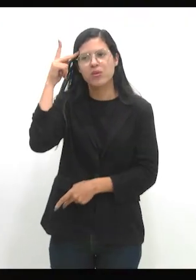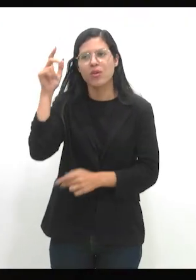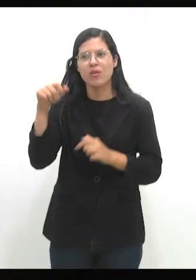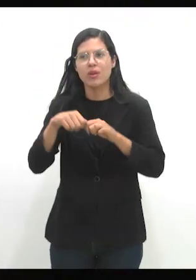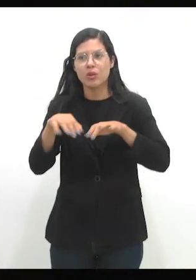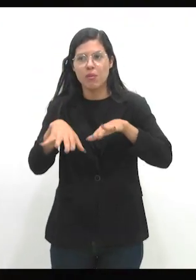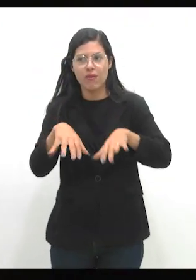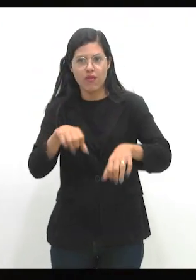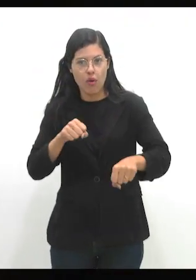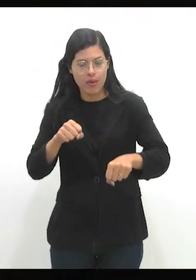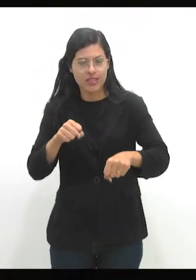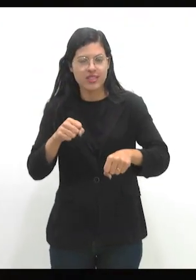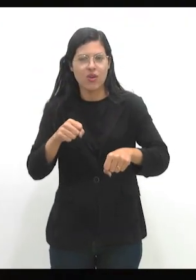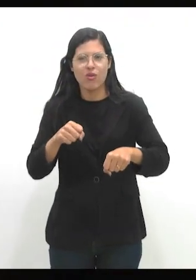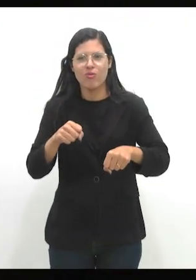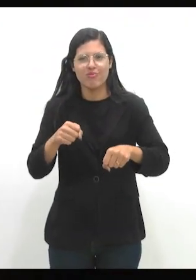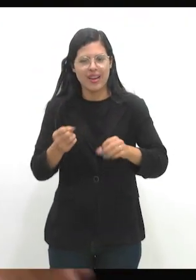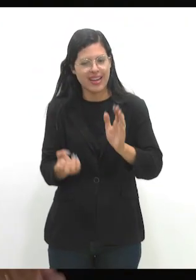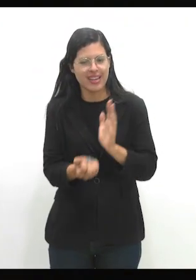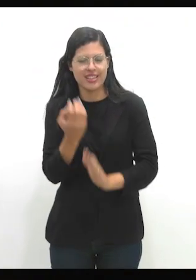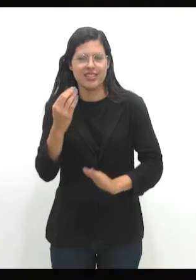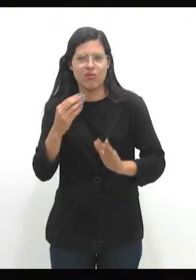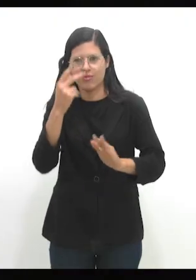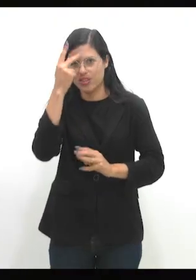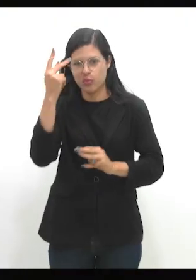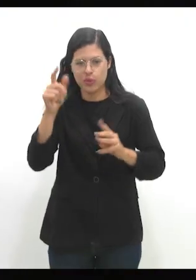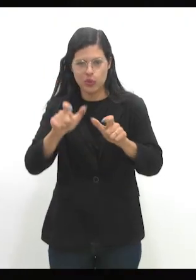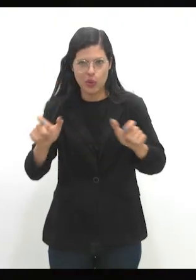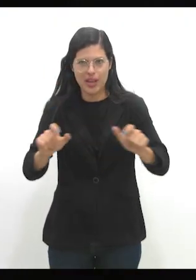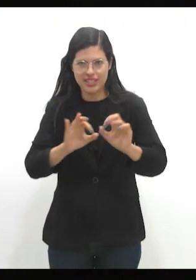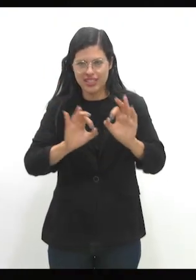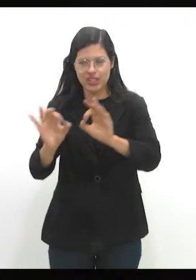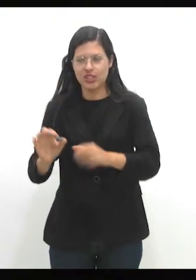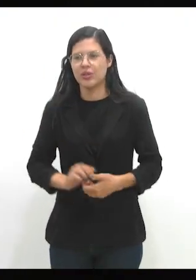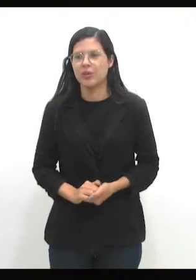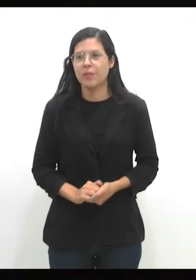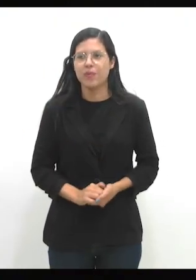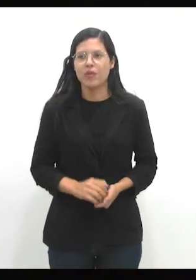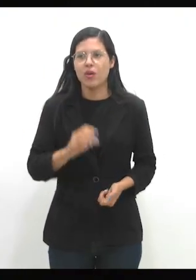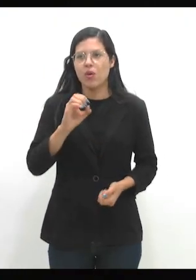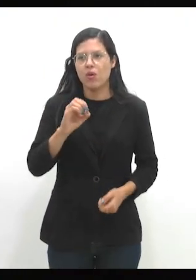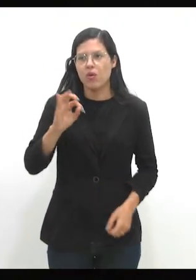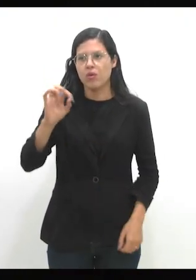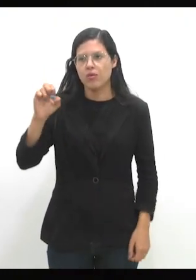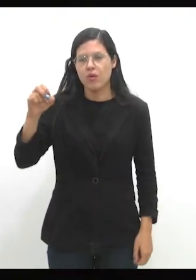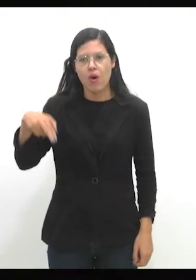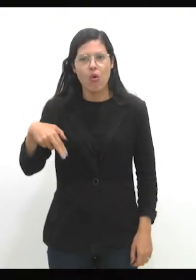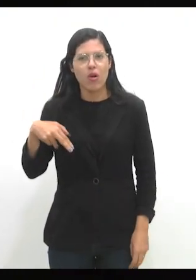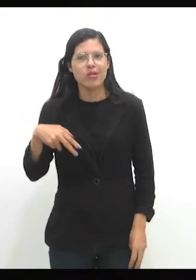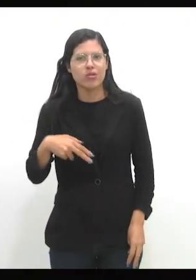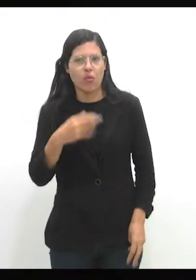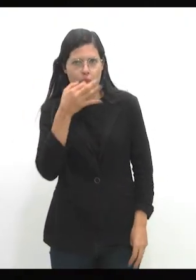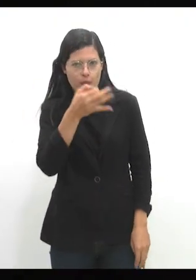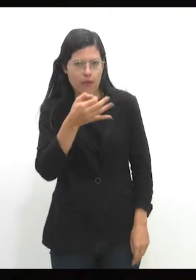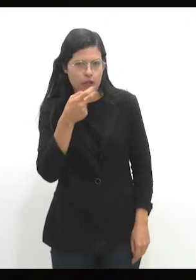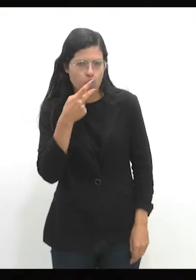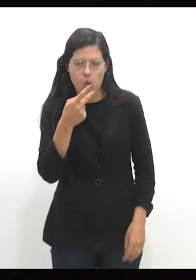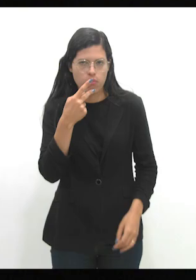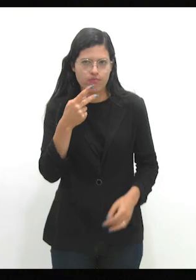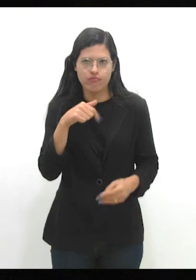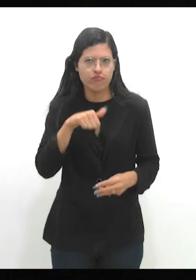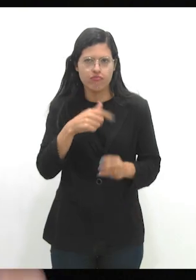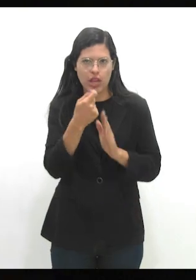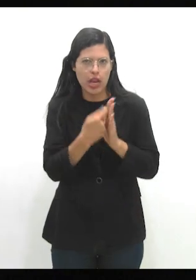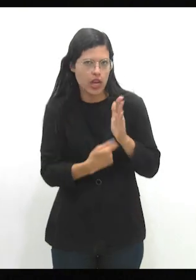uma formação de plateia admirável, né? Exatamente. Flávio, no caso do Otton, ele interviu de alguma maneira no texto? Ele pediu,